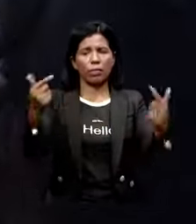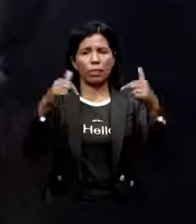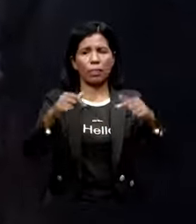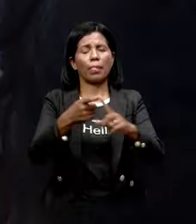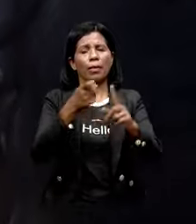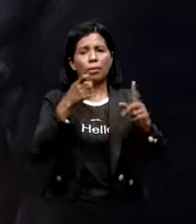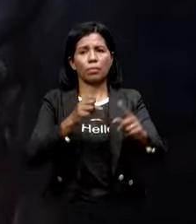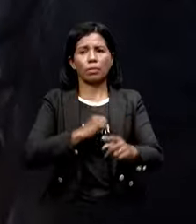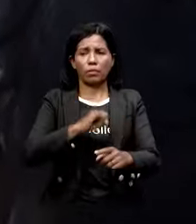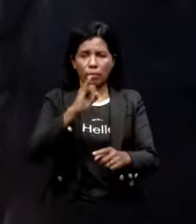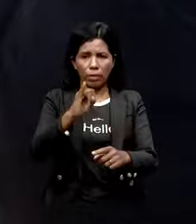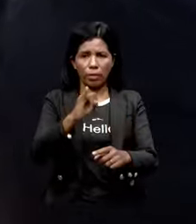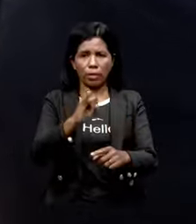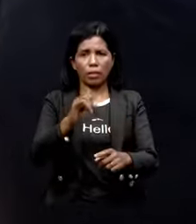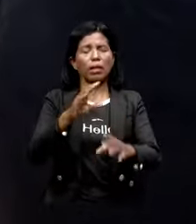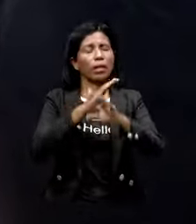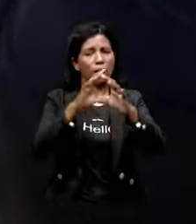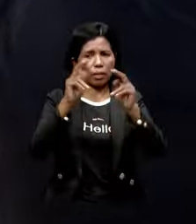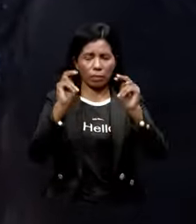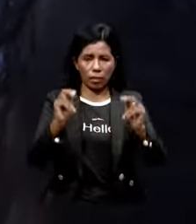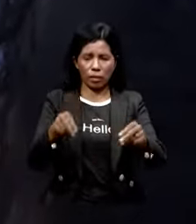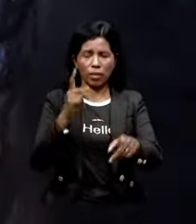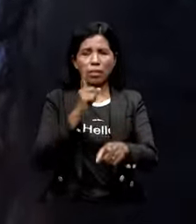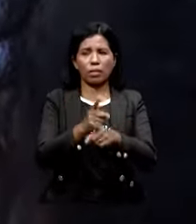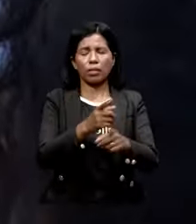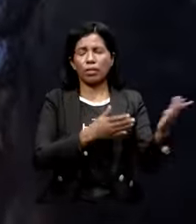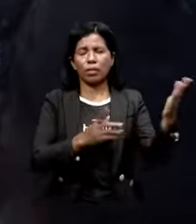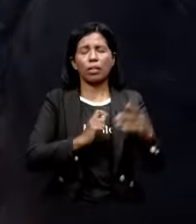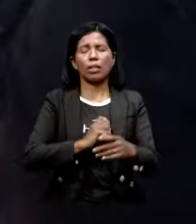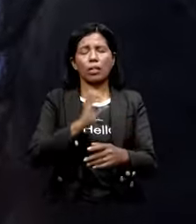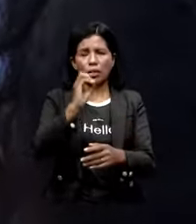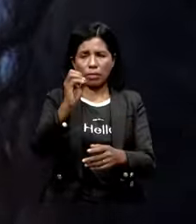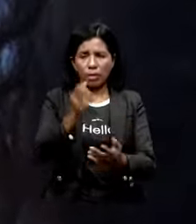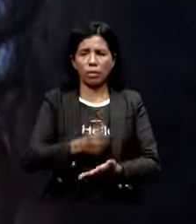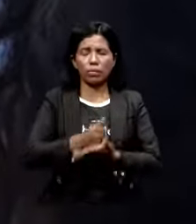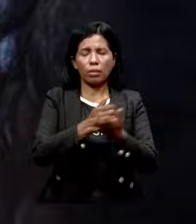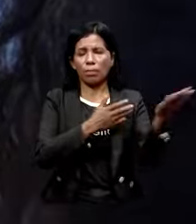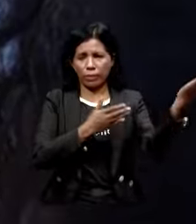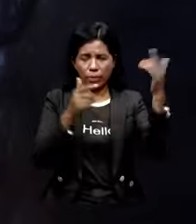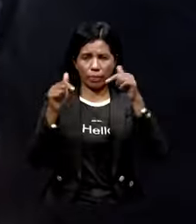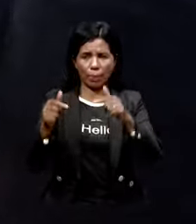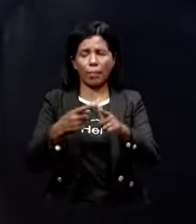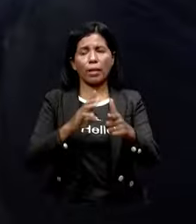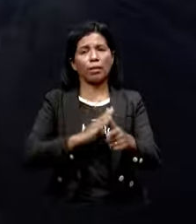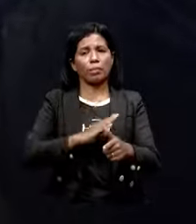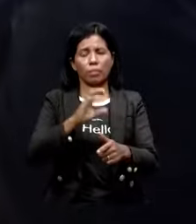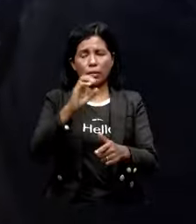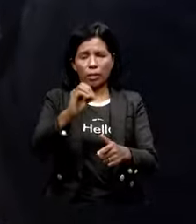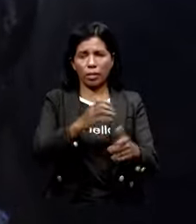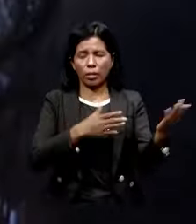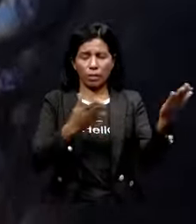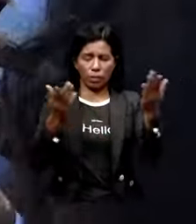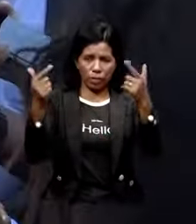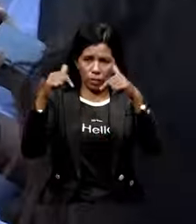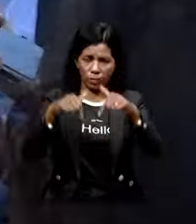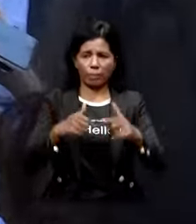Sinubá Suainha, careta precisa cari, o Sinubá ajuda, Lori também. Bom Narunia, Lori tu